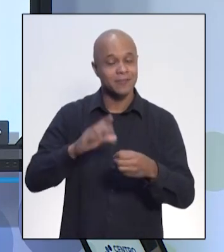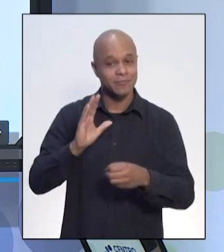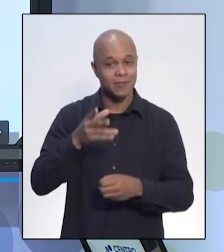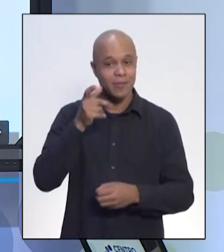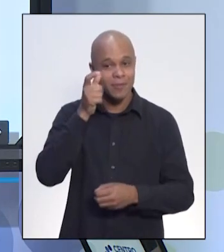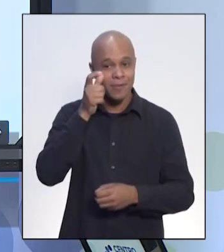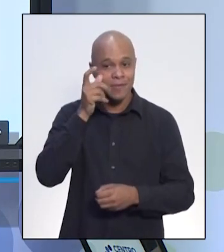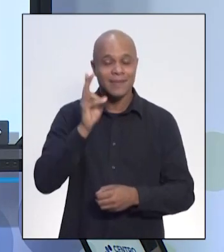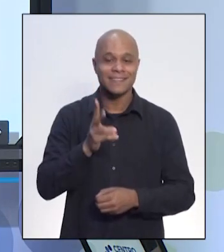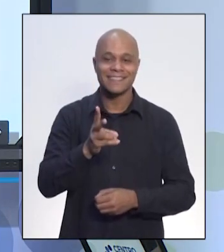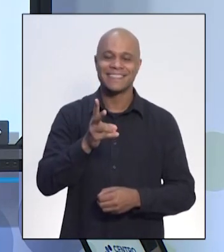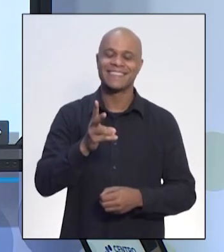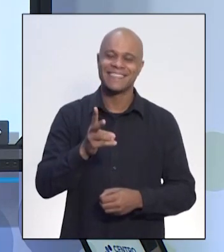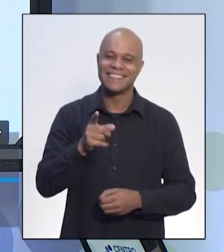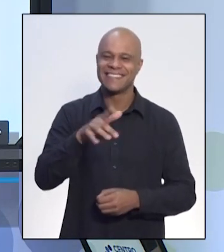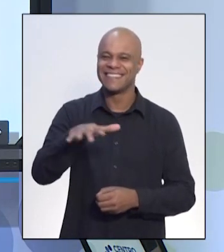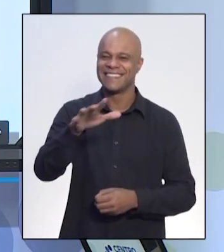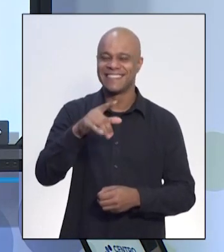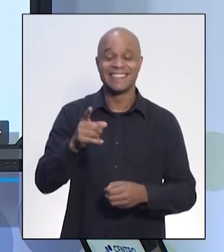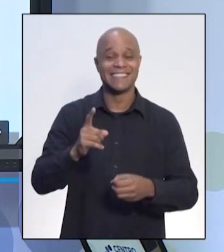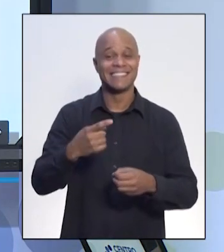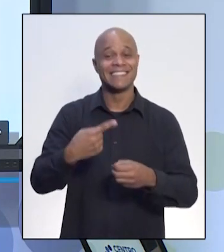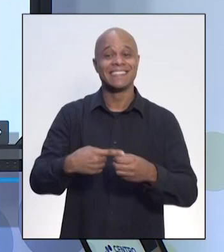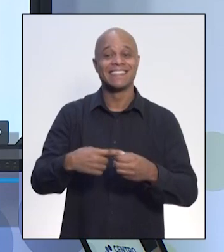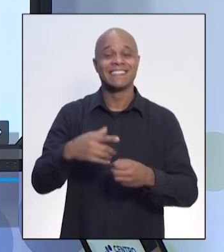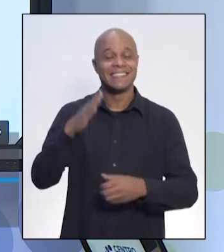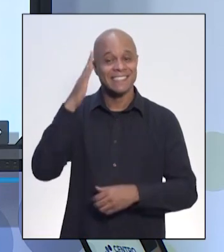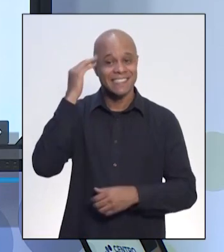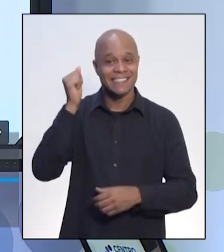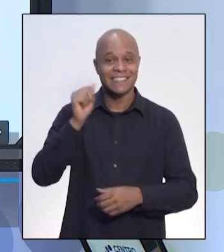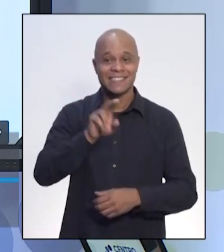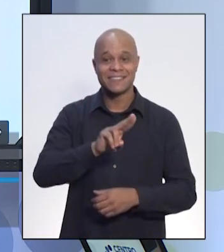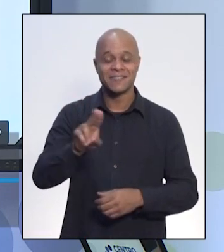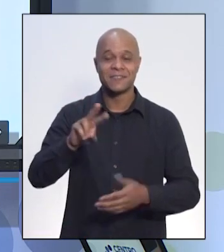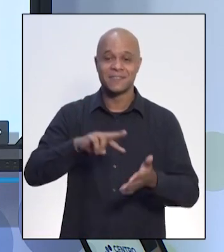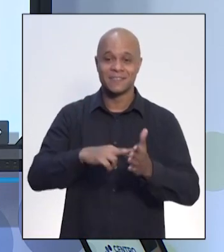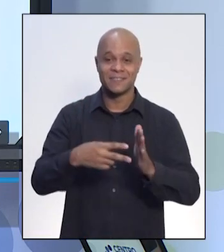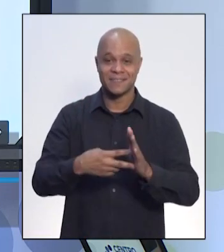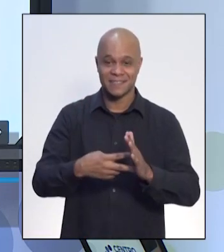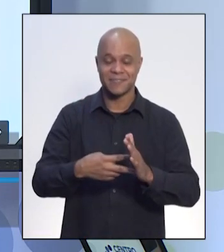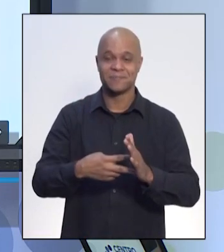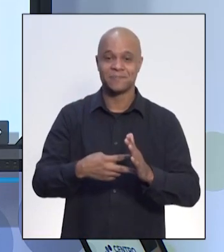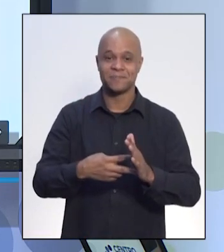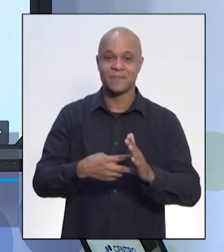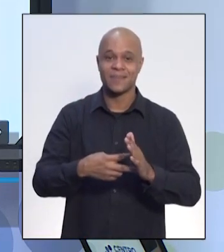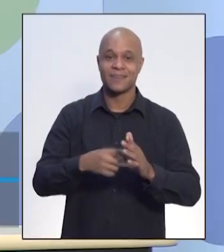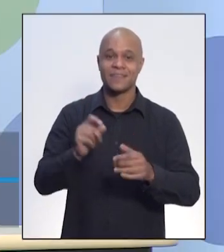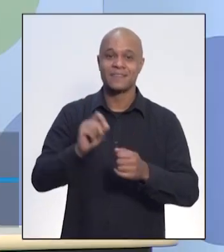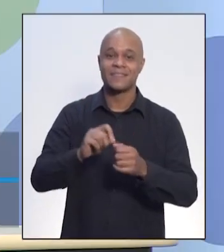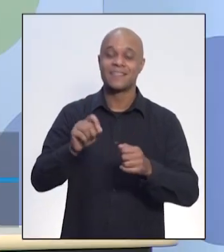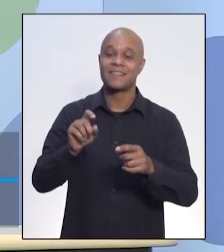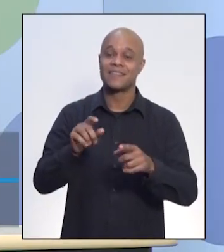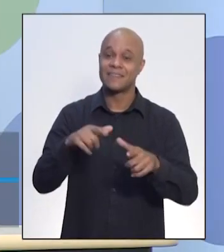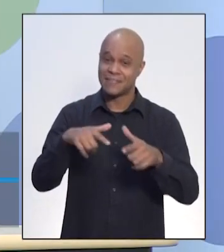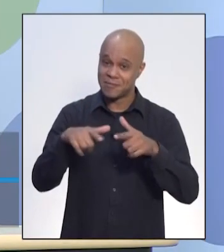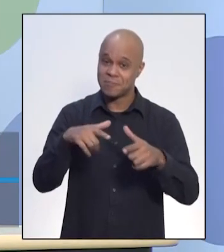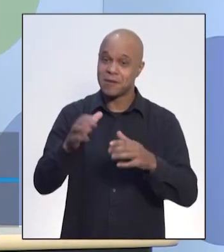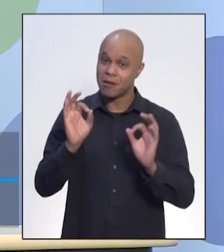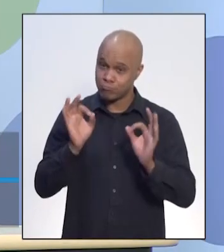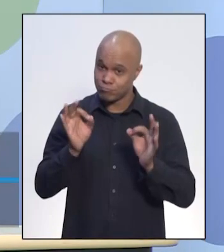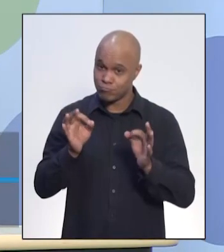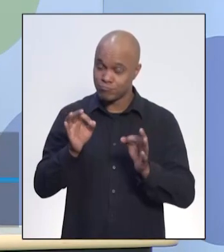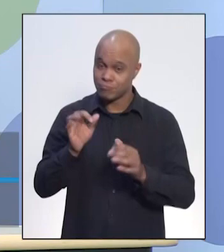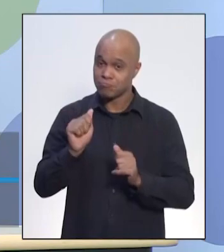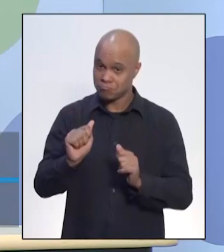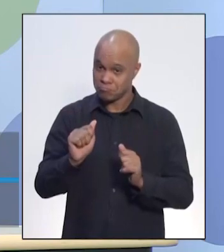interior. Que nem você, que eu sei que veio do interior. E me diz uma coisa, eles conseguiram fazer o item A? Conta para mim, por favor. Professora Roberta, os nossos